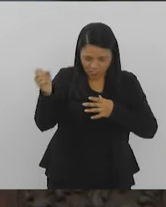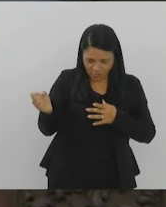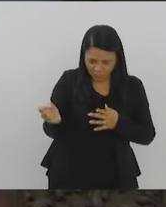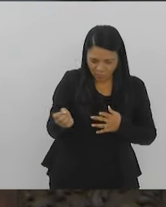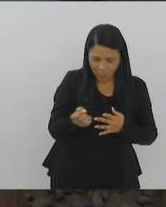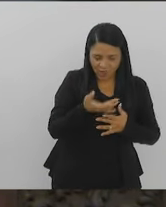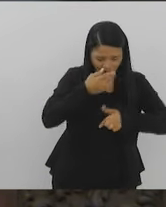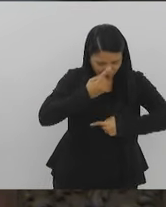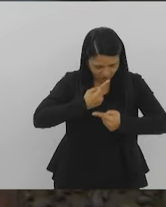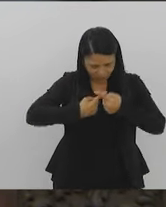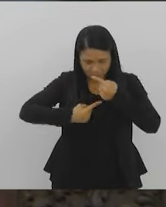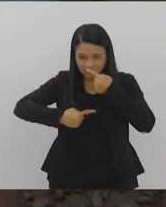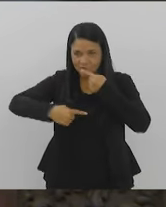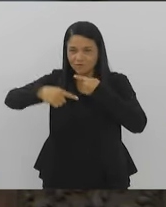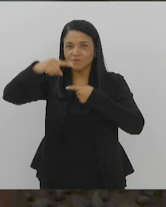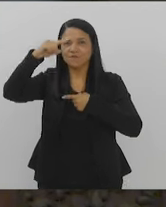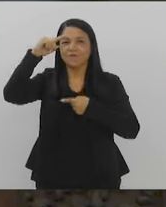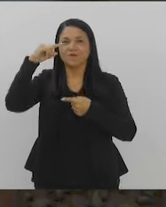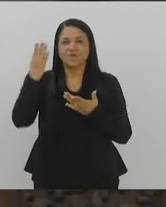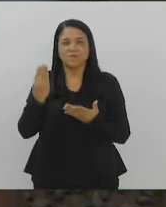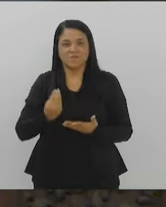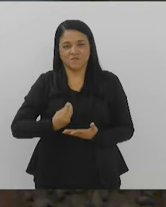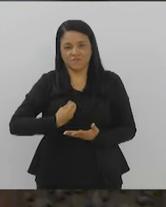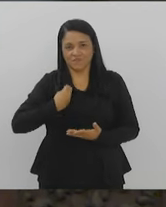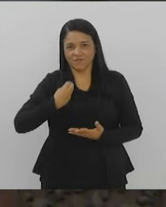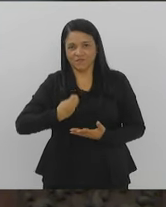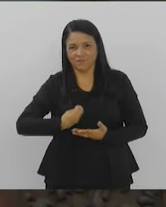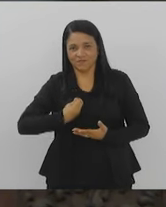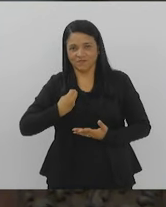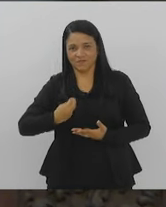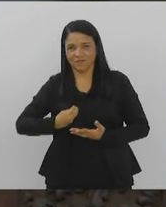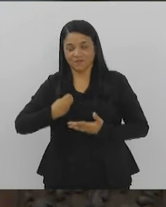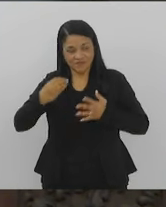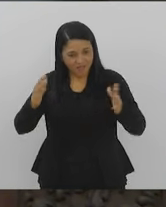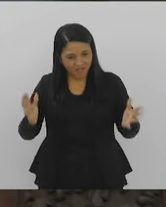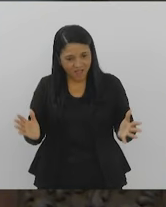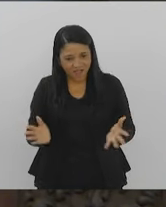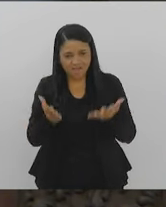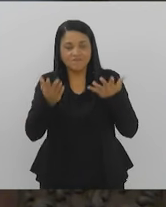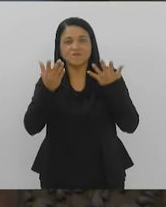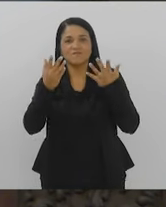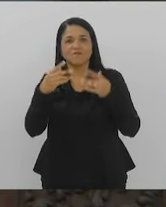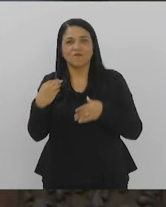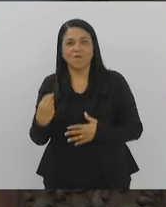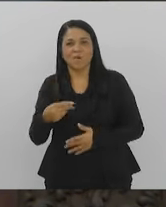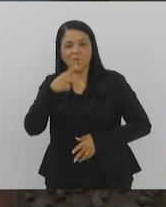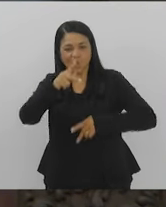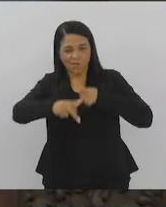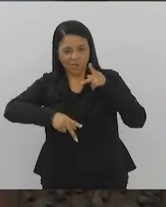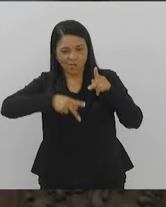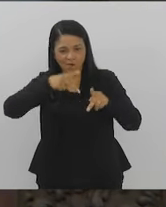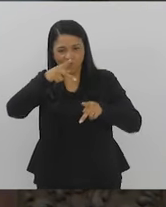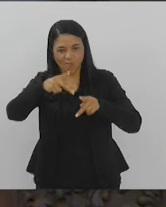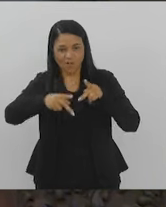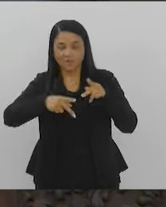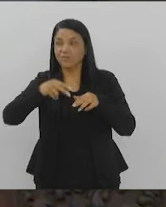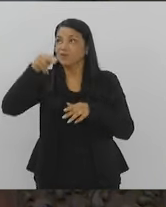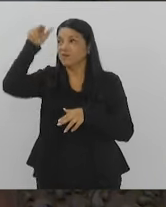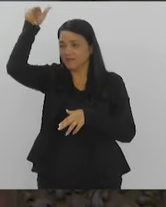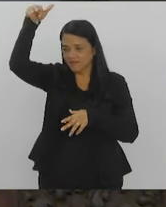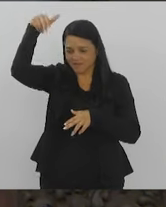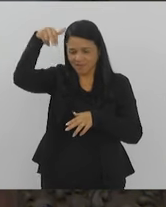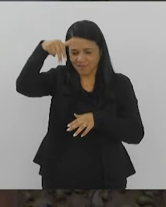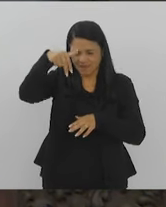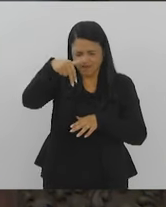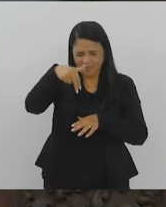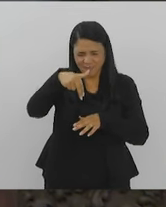renovo, Senhor, aviva teu povo. Olha o que nós estamos orando no Brasil. Desce no Rio de Janeiro